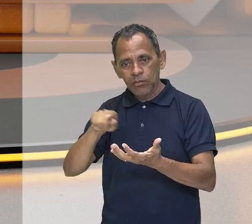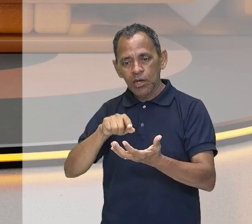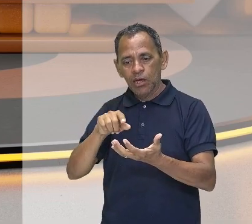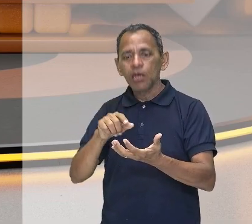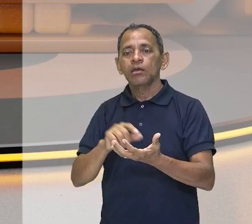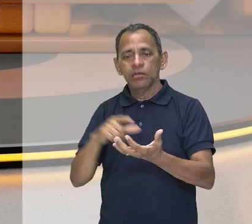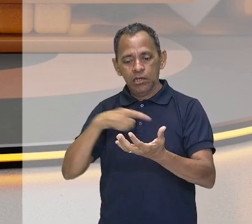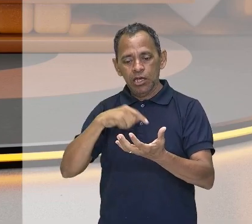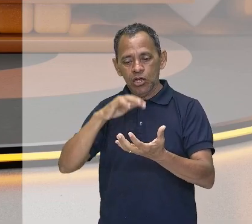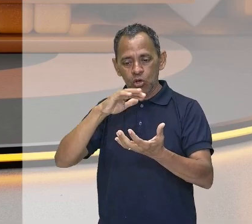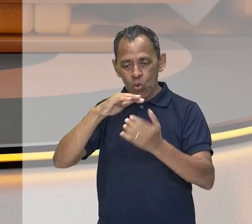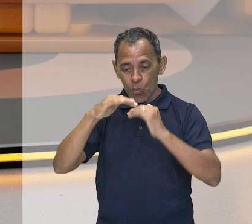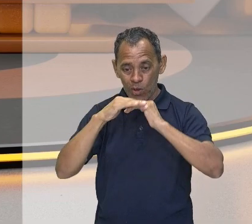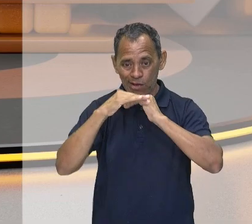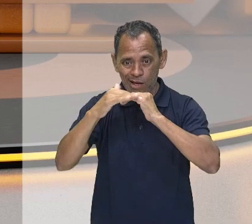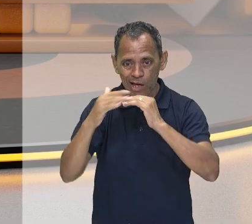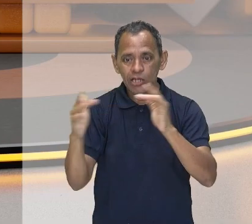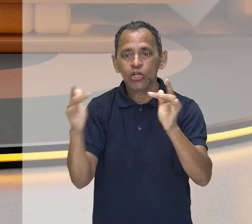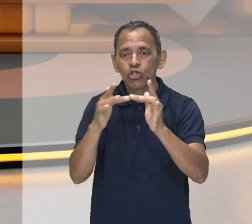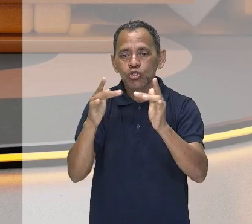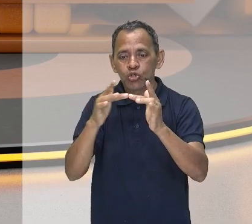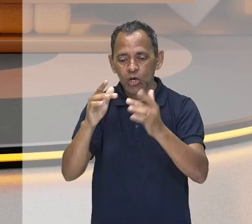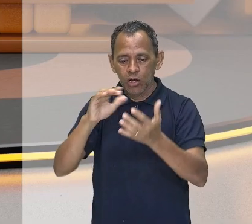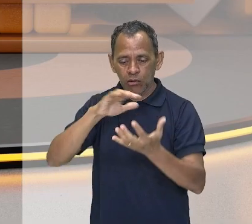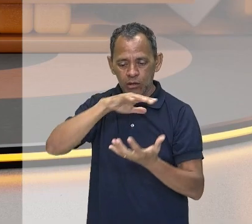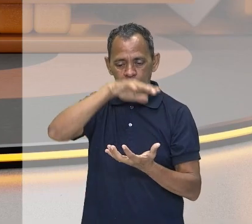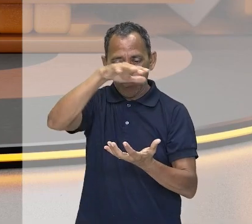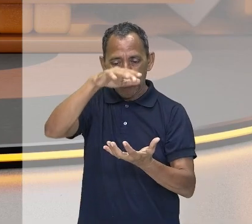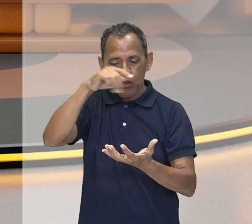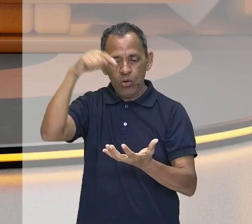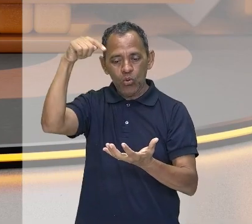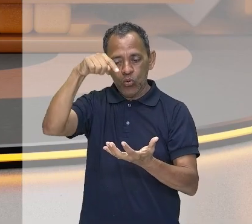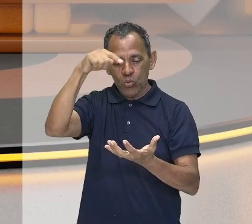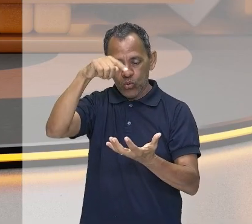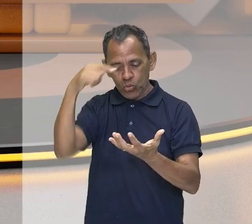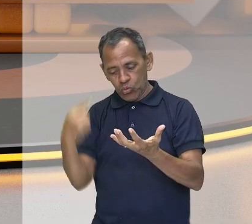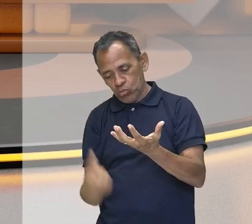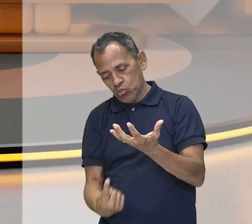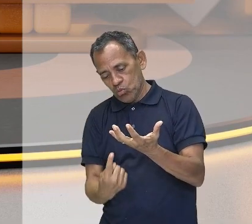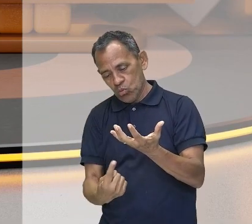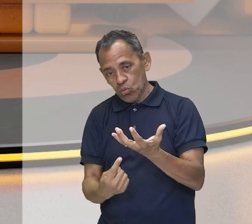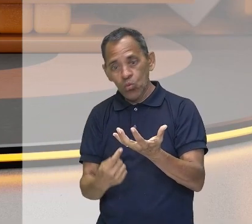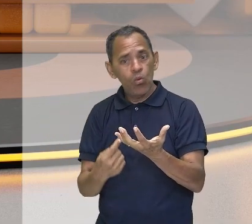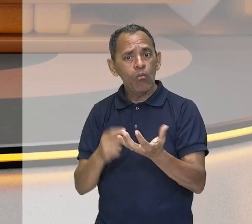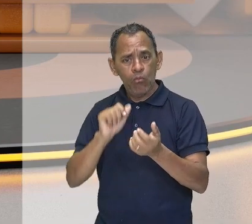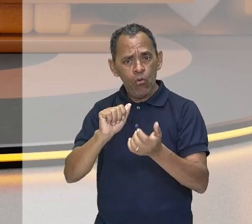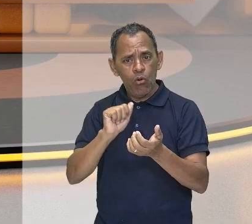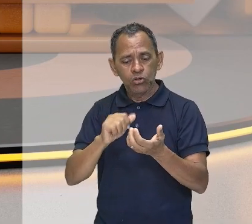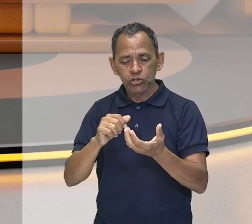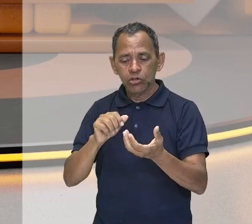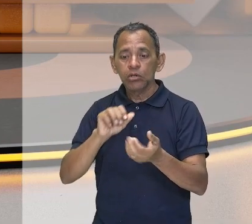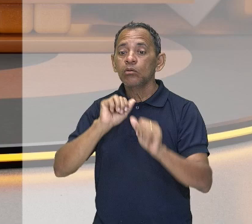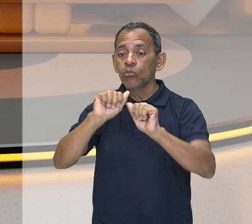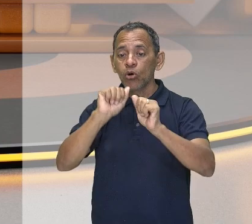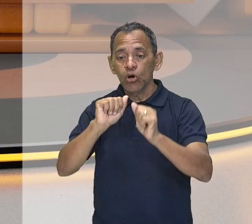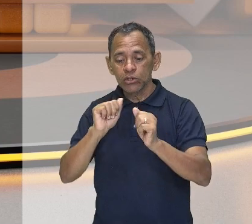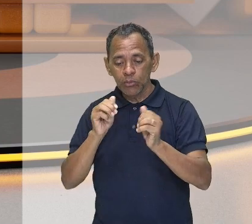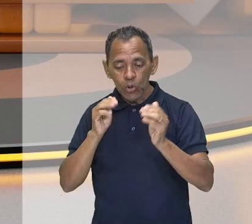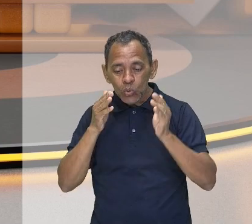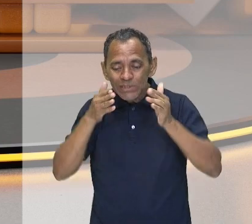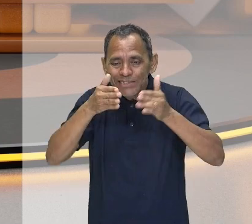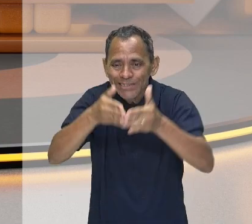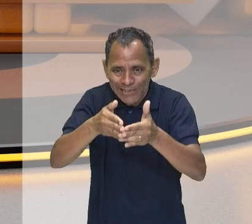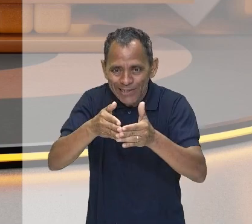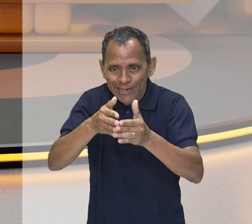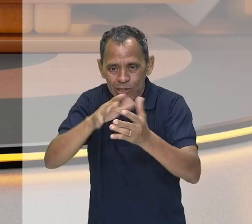a esfera, um ponto da esfera. Pode ser um dos polos, norte ou sul, pode ser o centro do planeta, que são as 2 regiões